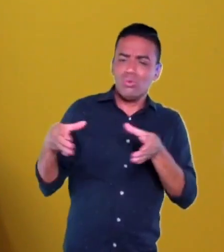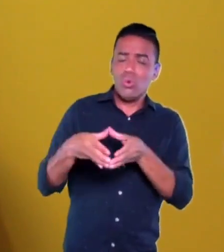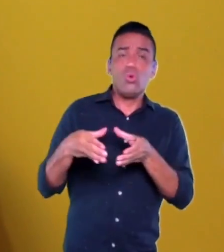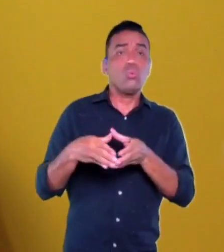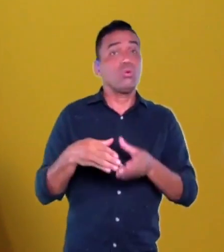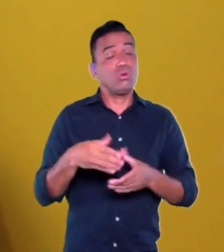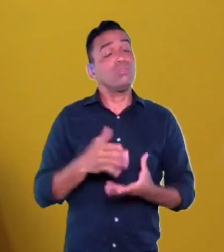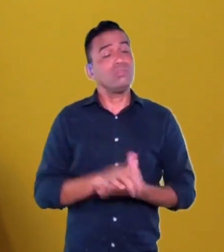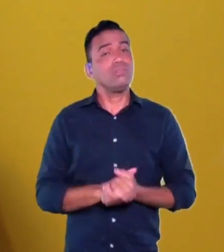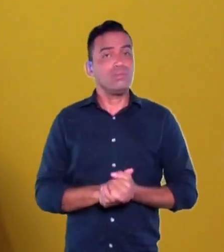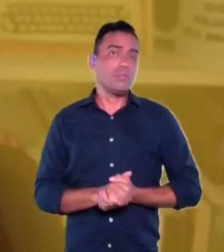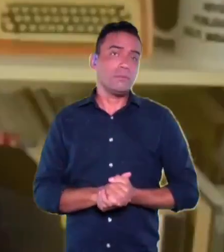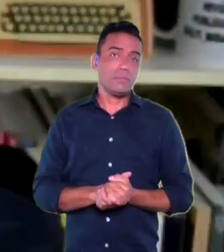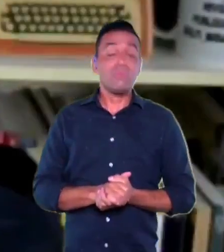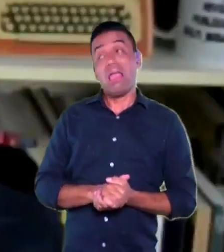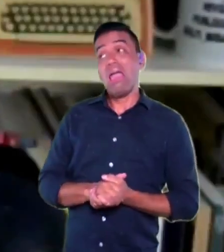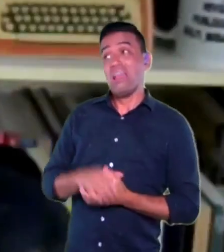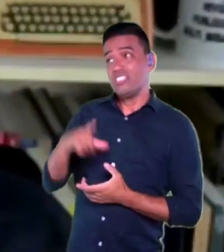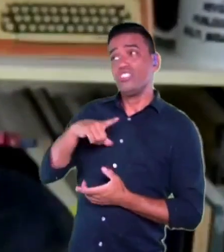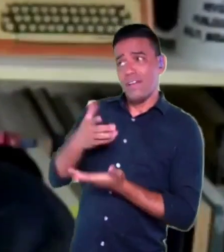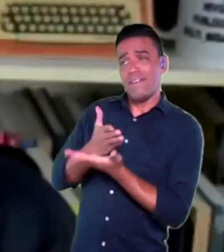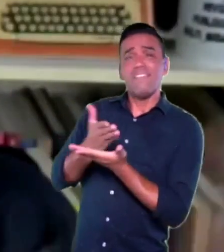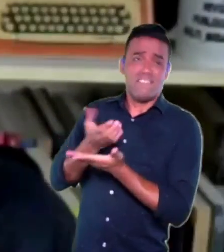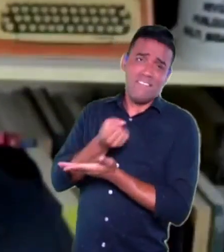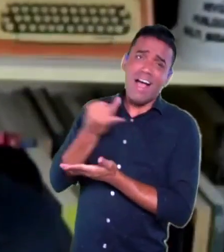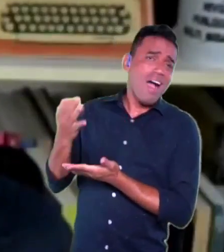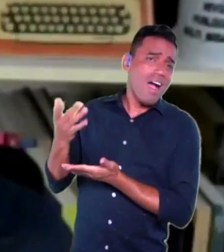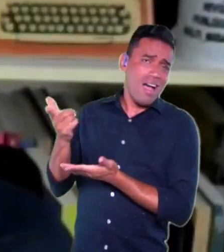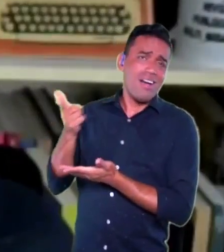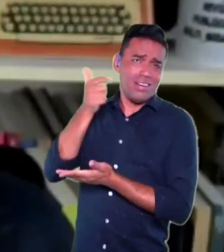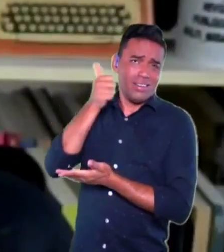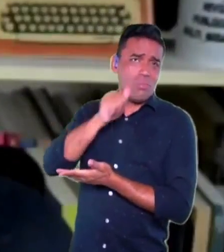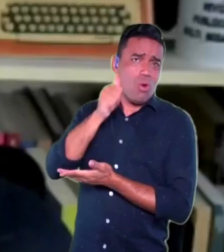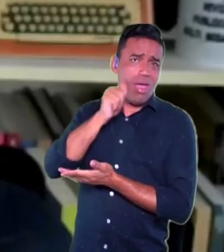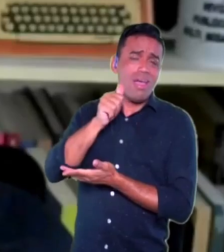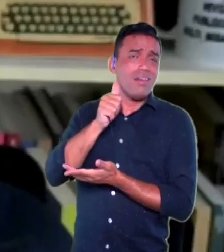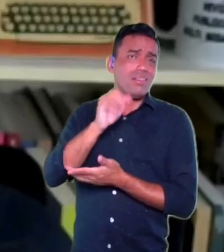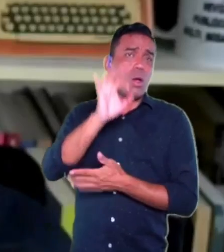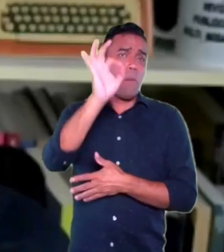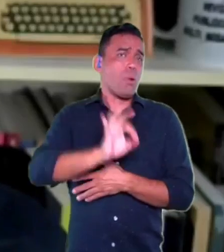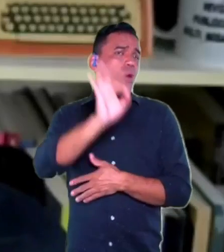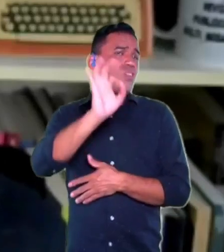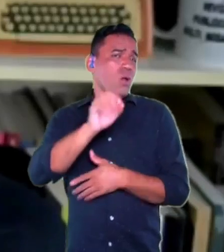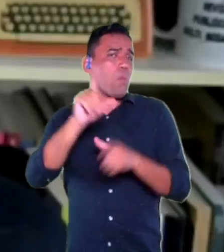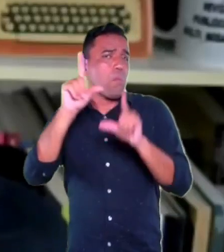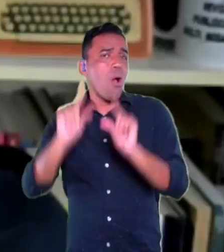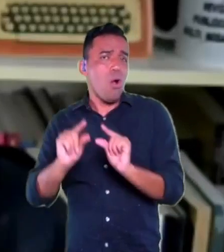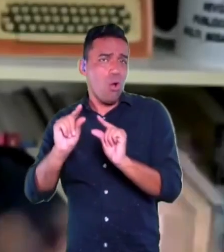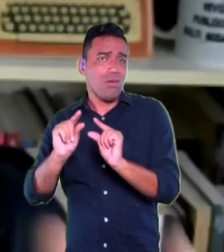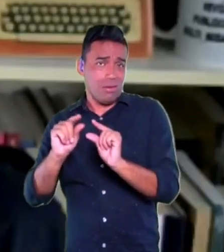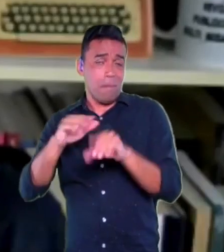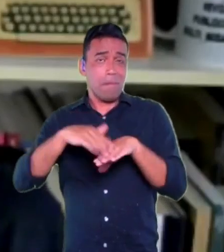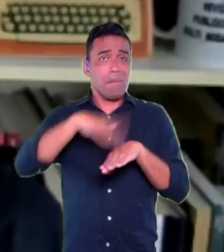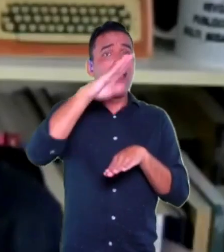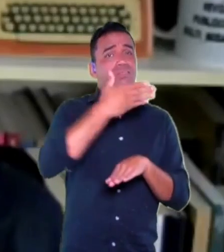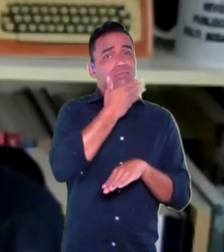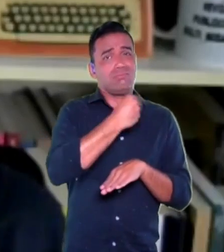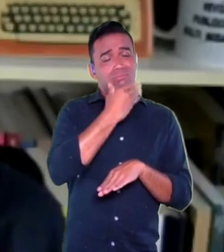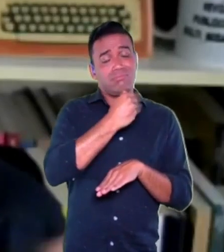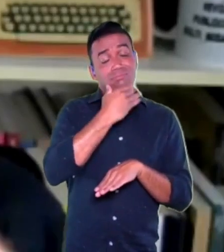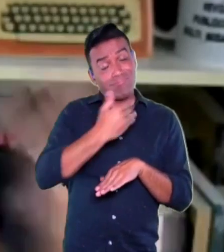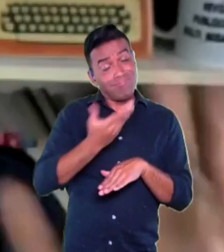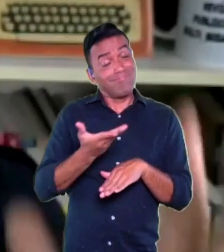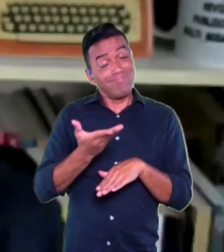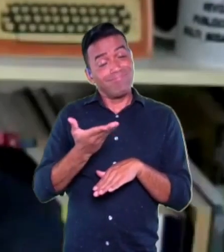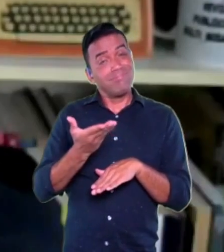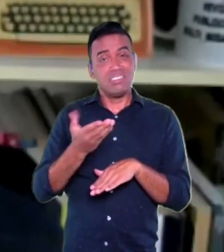muitas mulheres. Tinha várias, talvez assim, desproporcionalmente, como é esperado, né, assim, infelizmente.